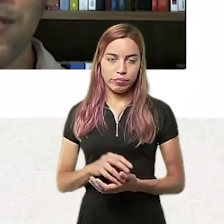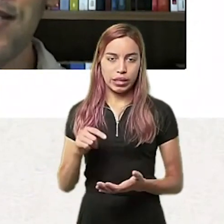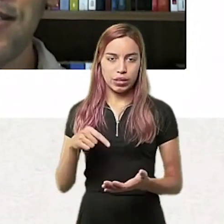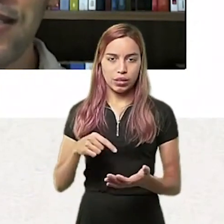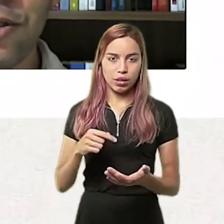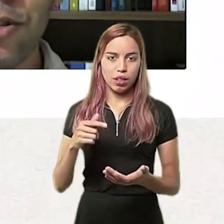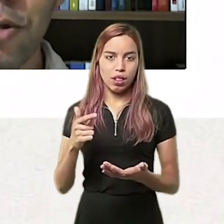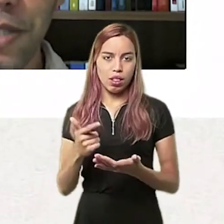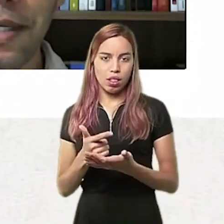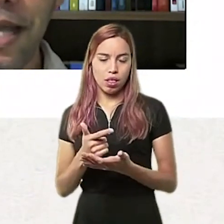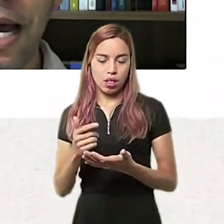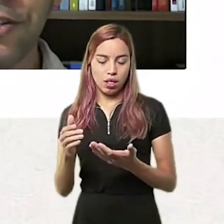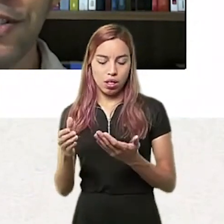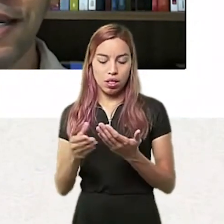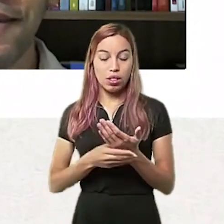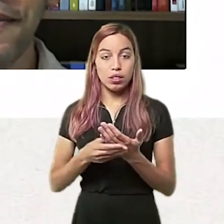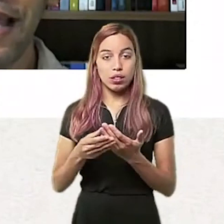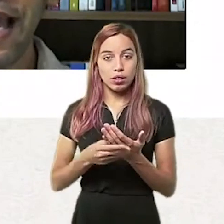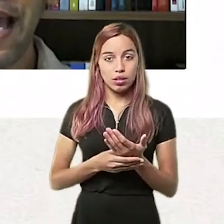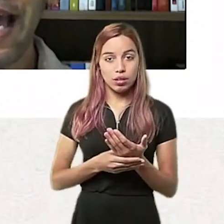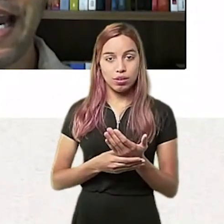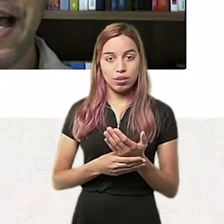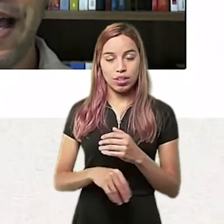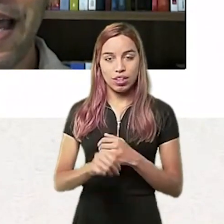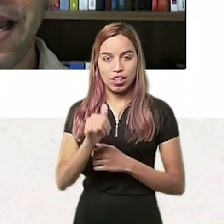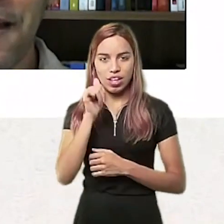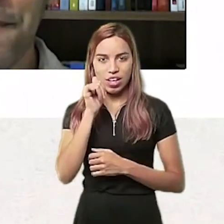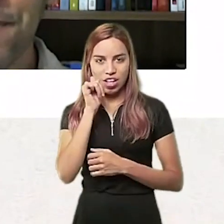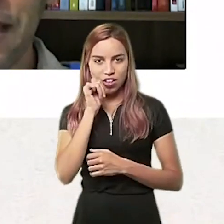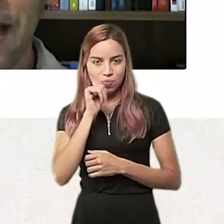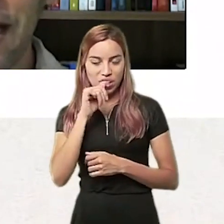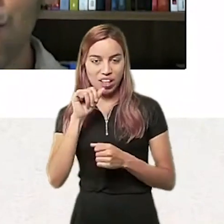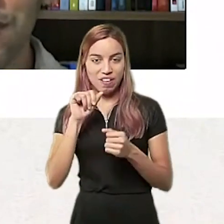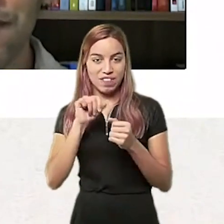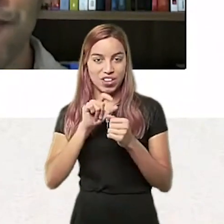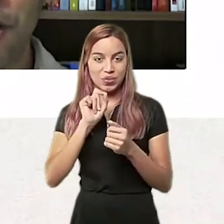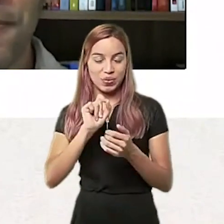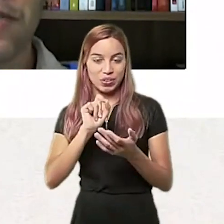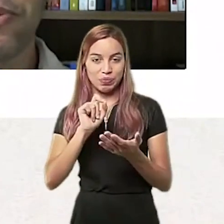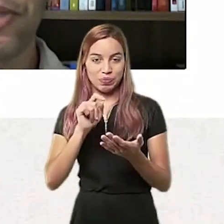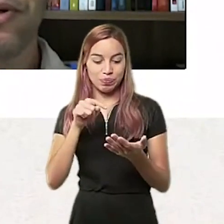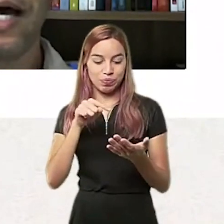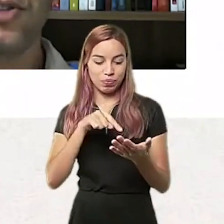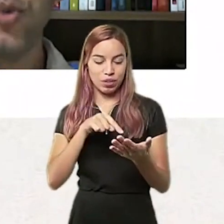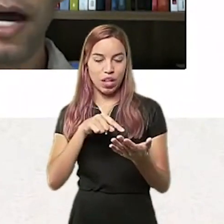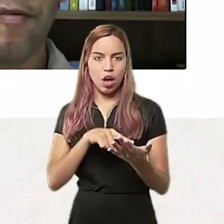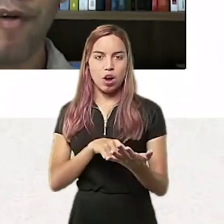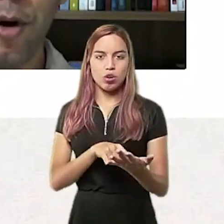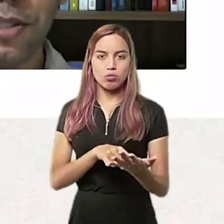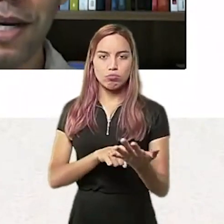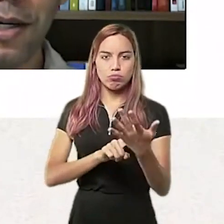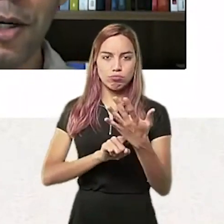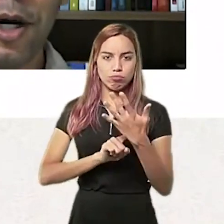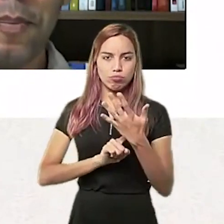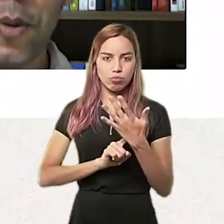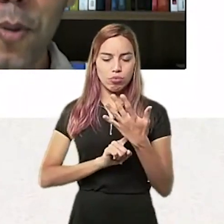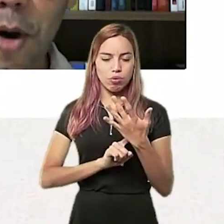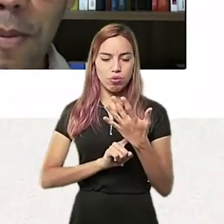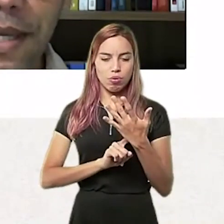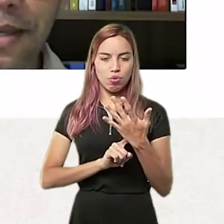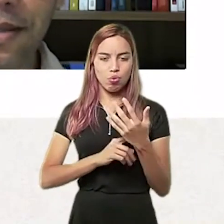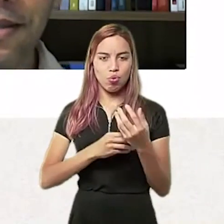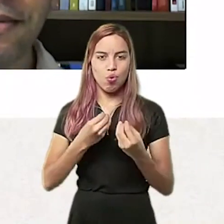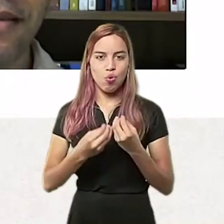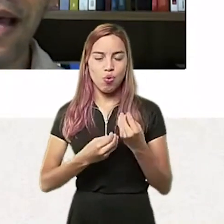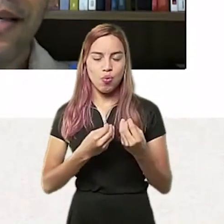ela faz um exercício de alteridade, né? Ela nos informa sobre a sua revolta por